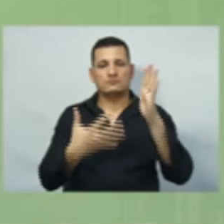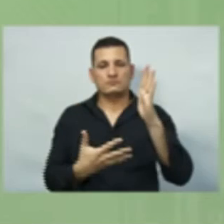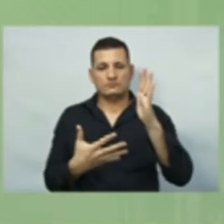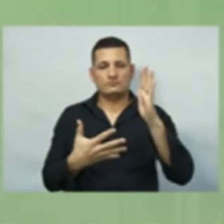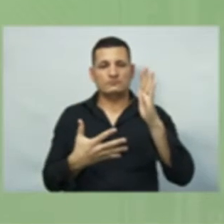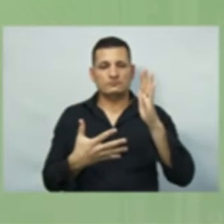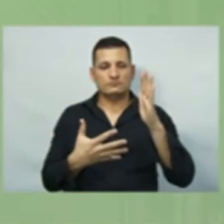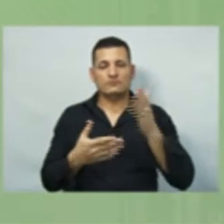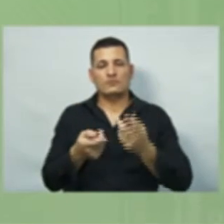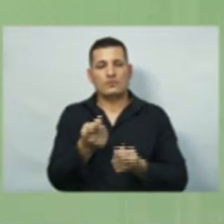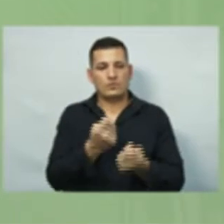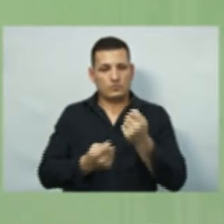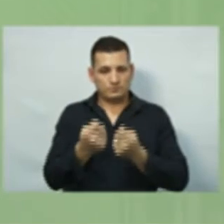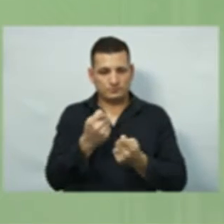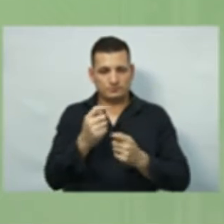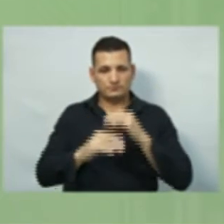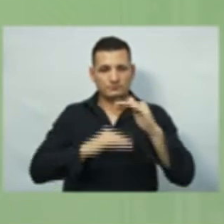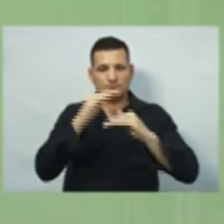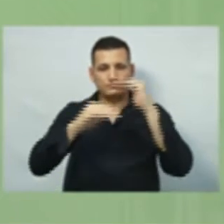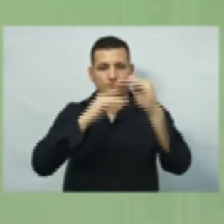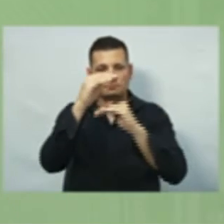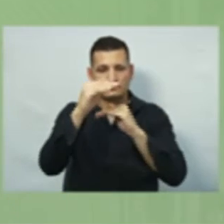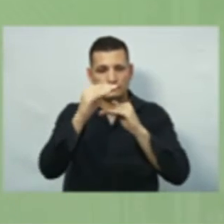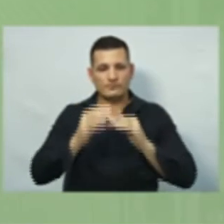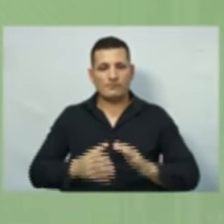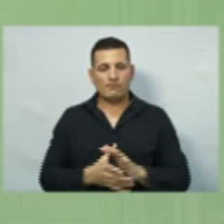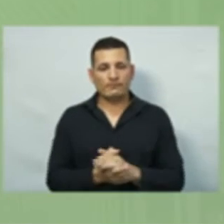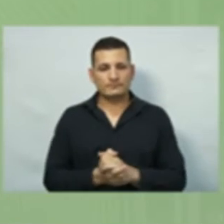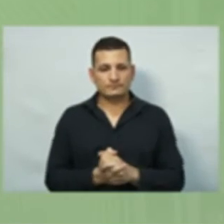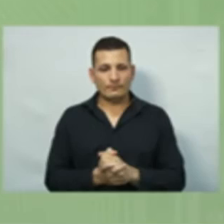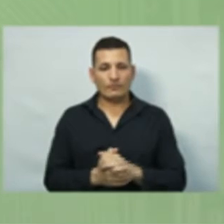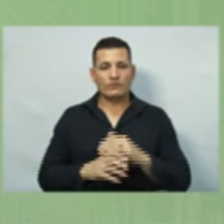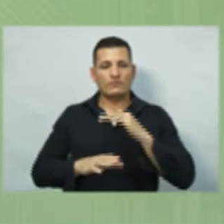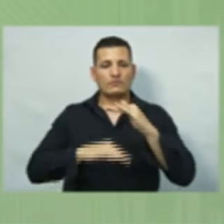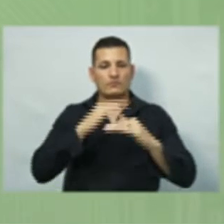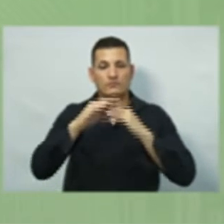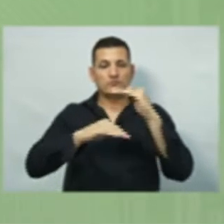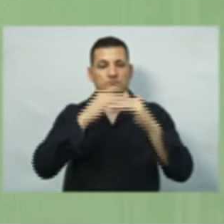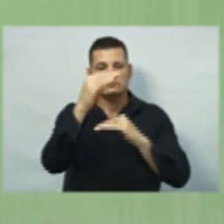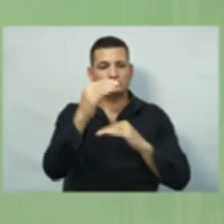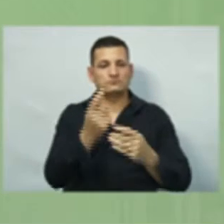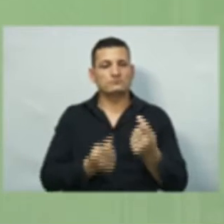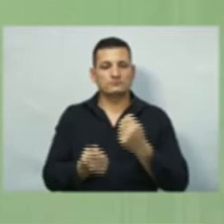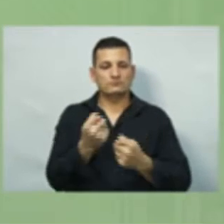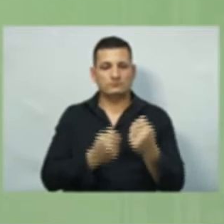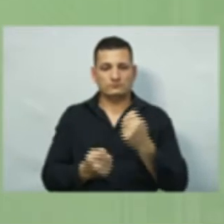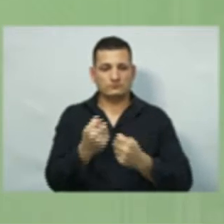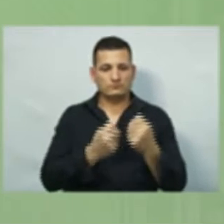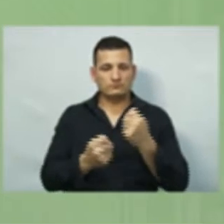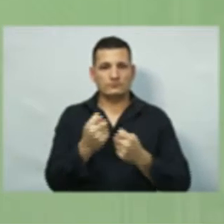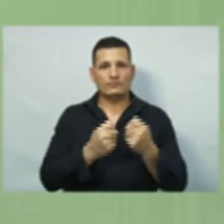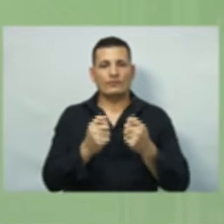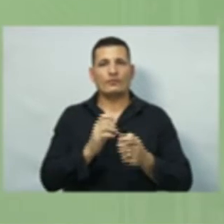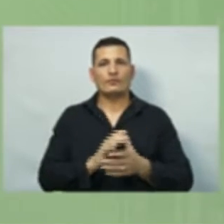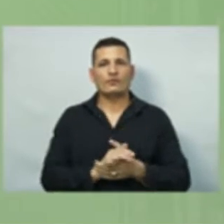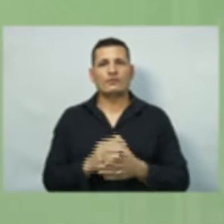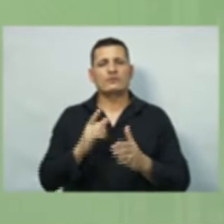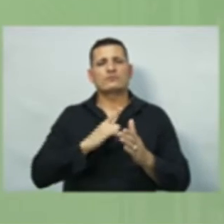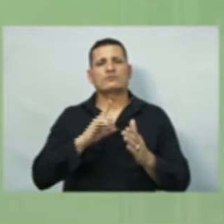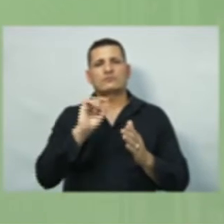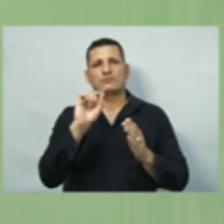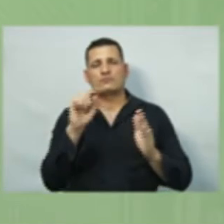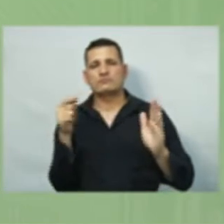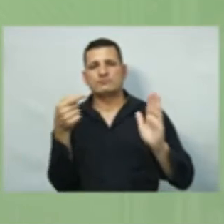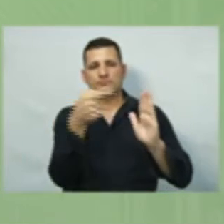desenvolvimento. Nós vimos aqui que o desenvolvimento econômico está diretamente ligado